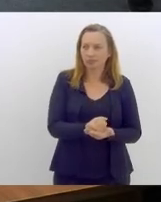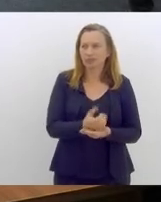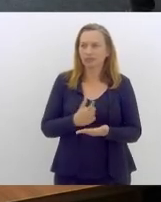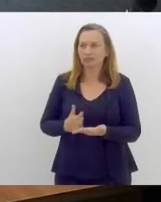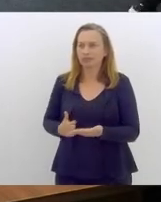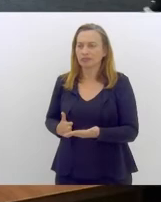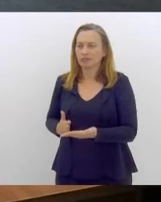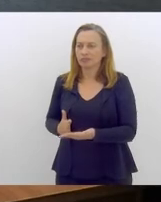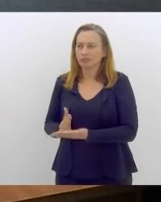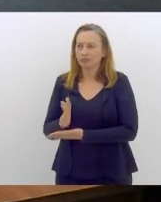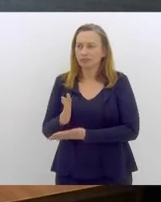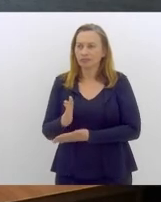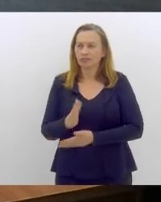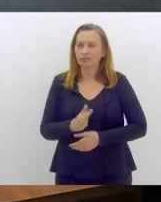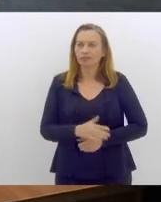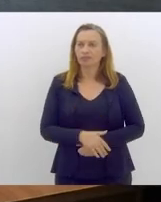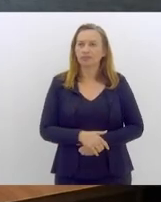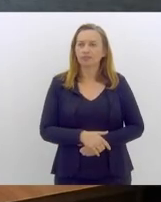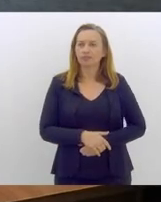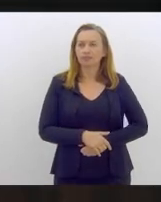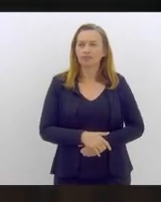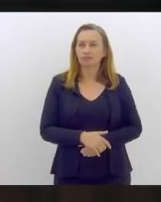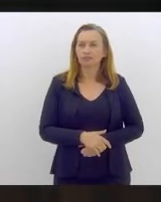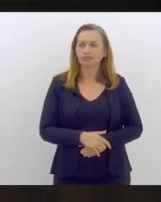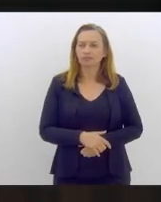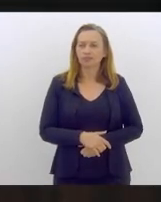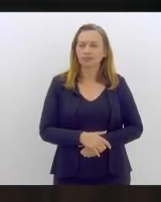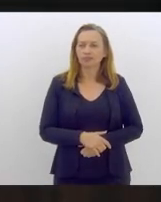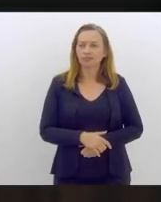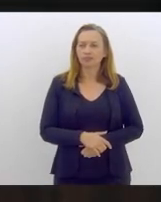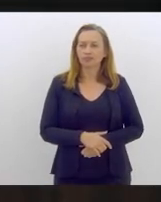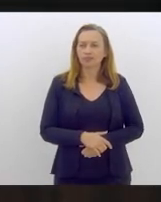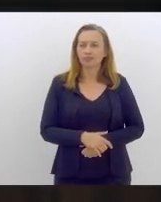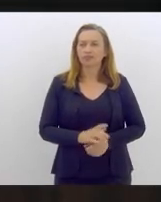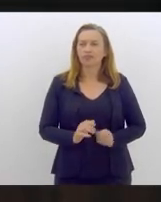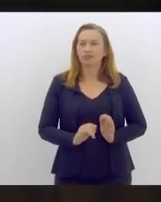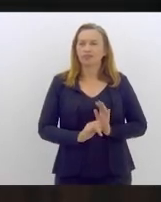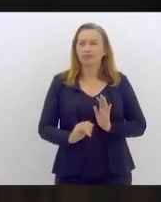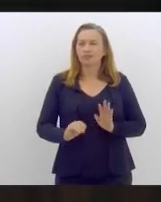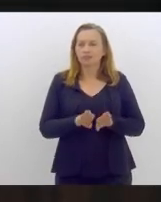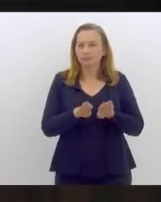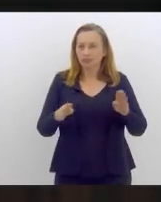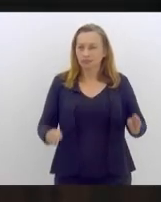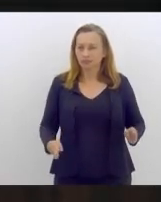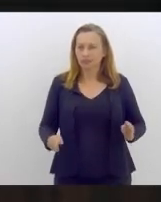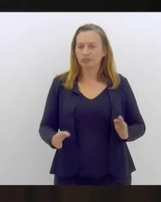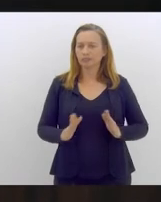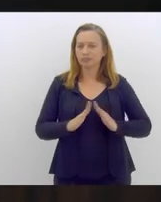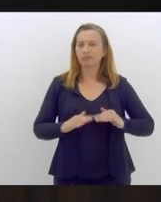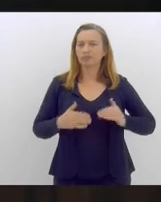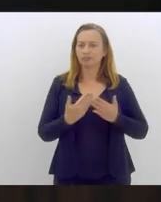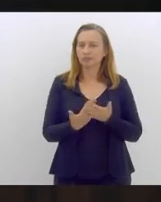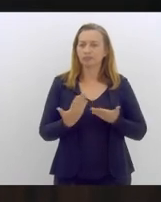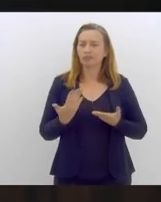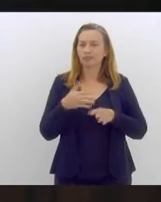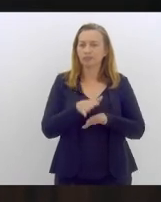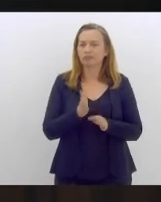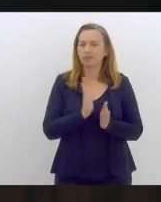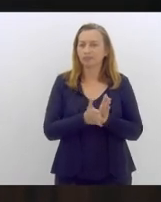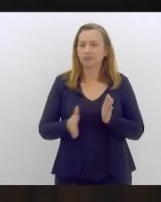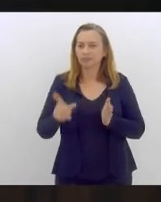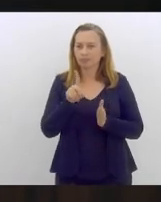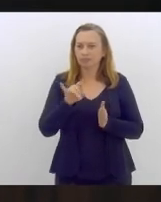permaneçam como estão, aprovado, vai a promulgação. Há sobre a mesa requerimento de inclusão na roda do dia